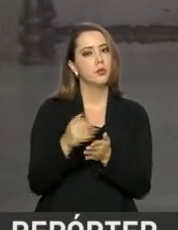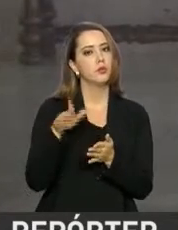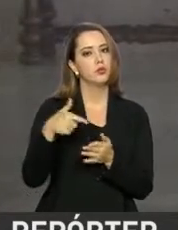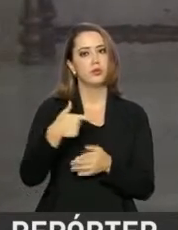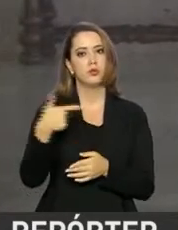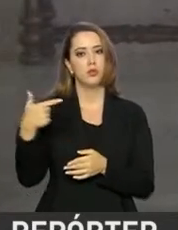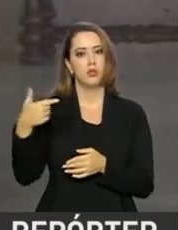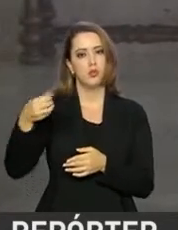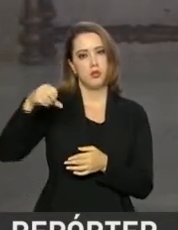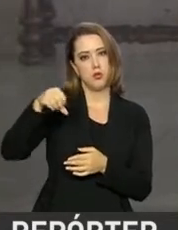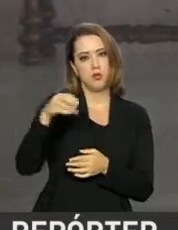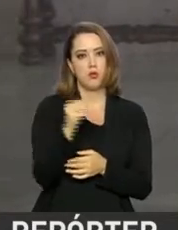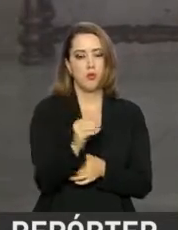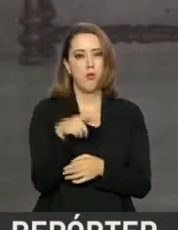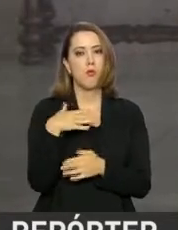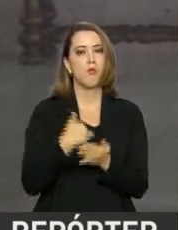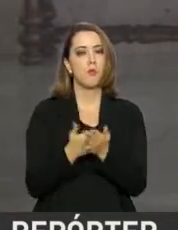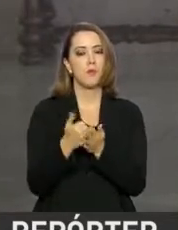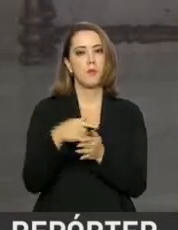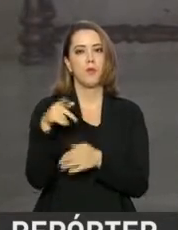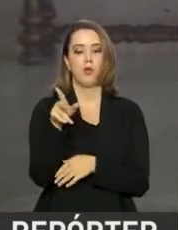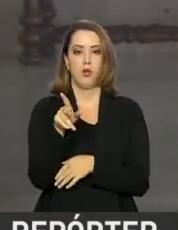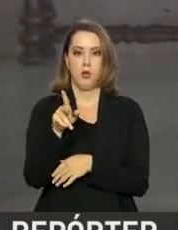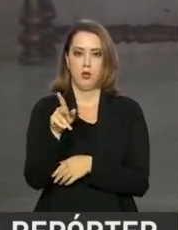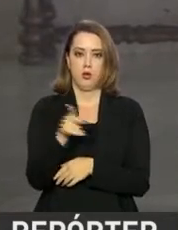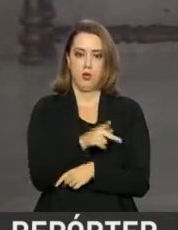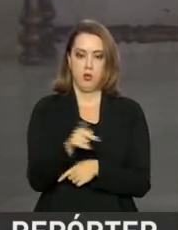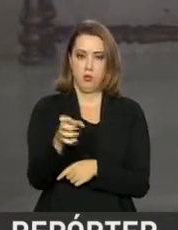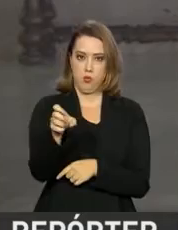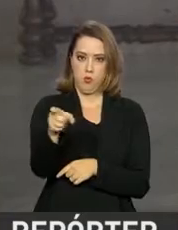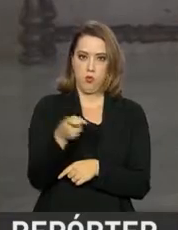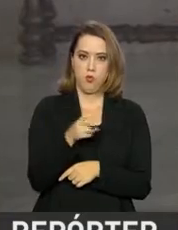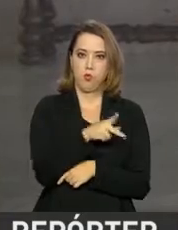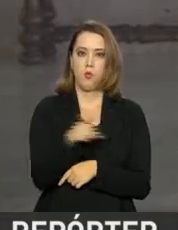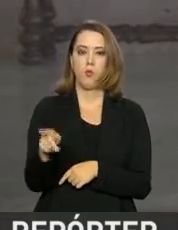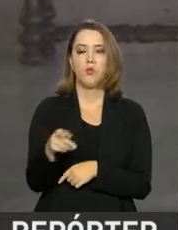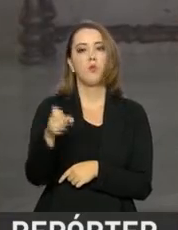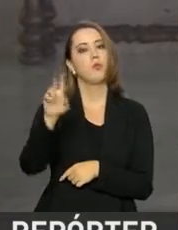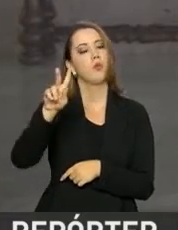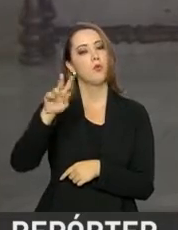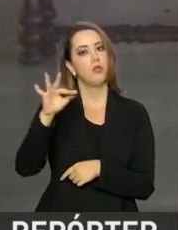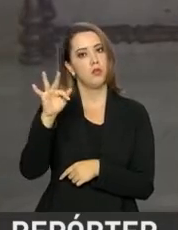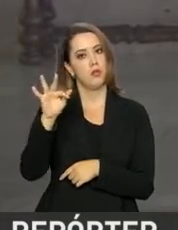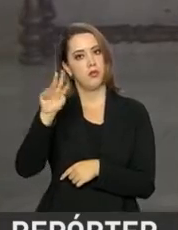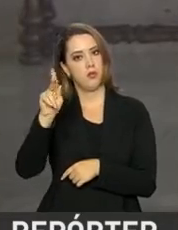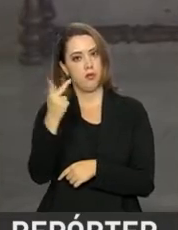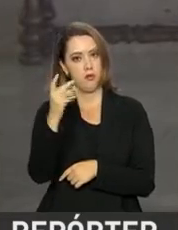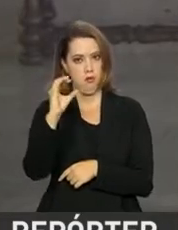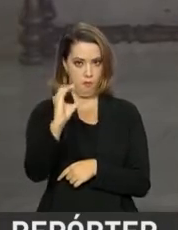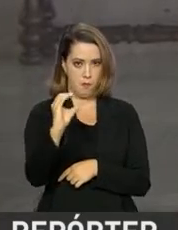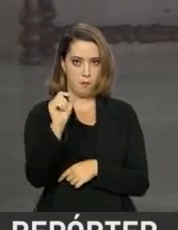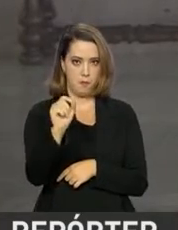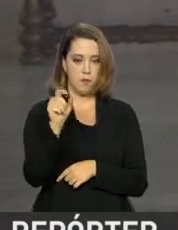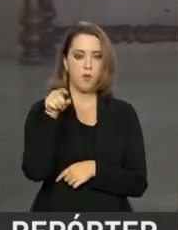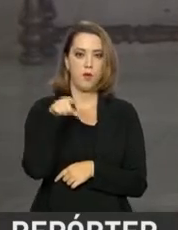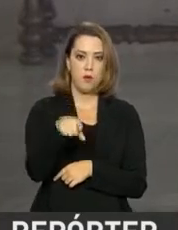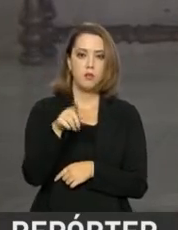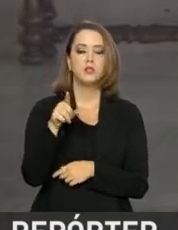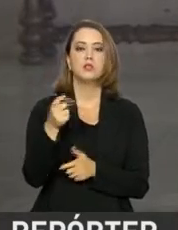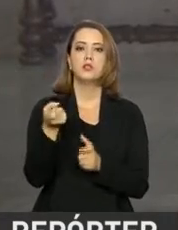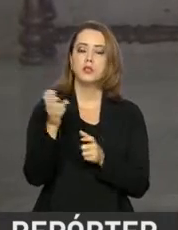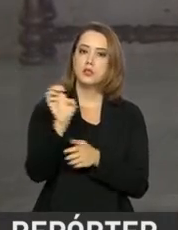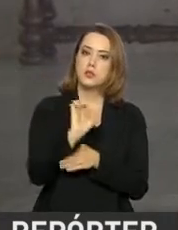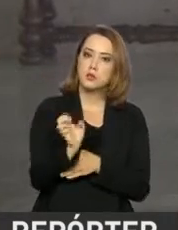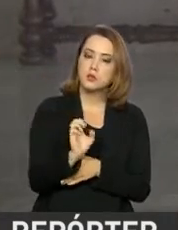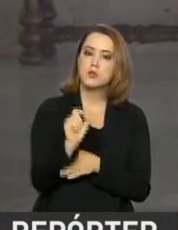da década de 90, quando então o presidente do Brasil, Fernando Henrique Cardoso, federalizou a dívida. Esses estados,